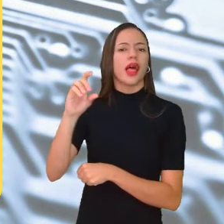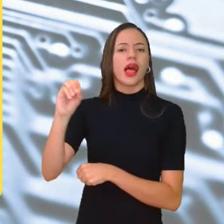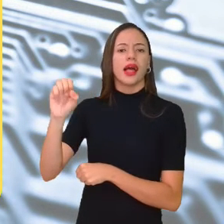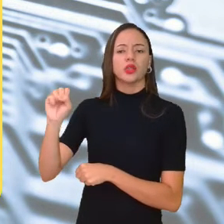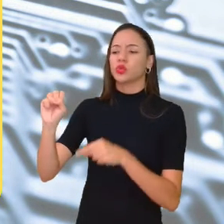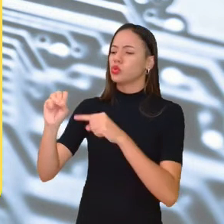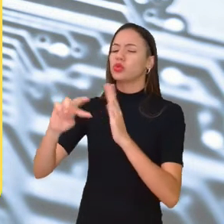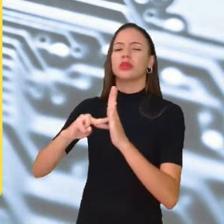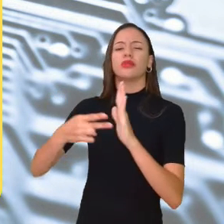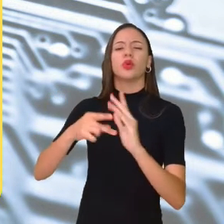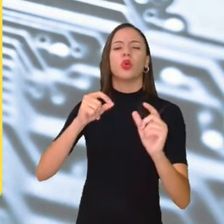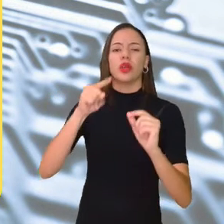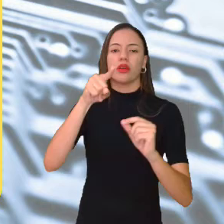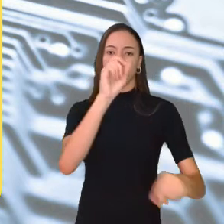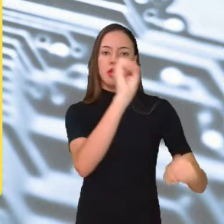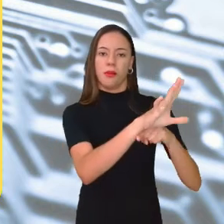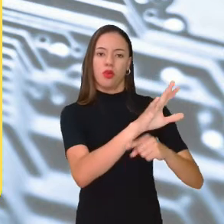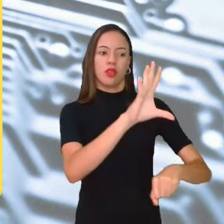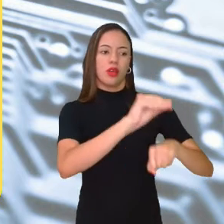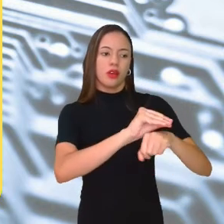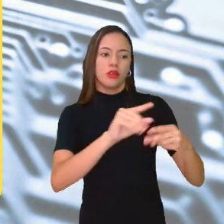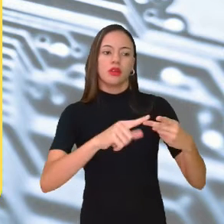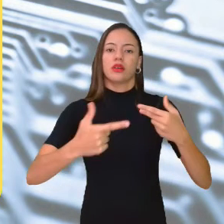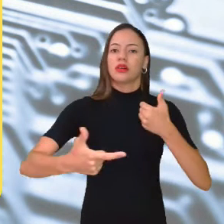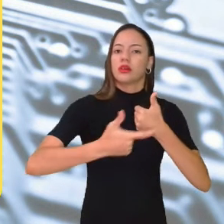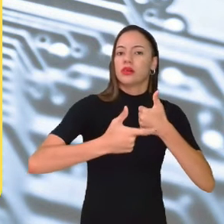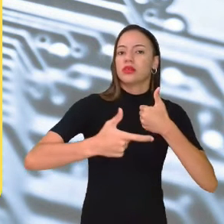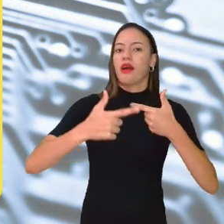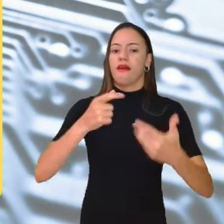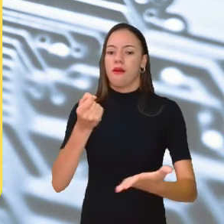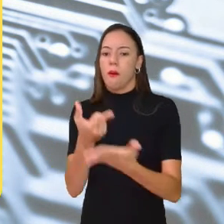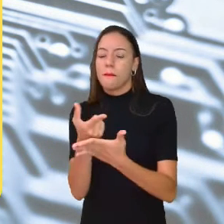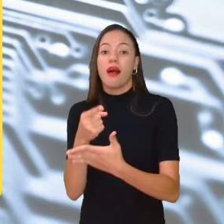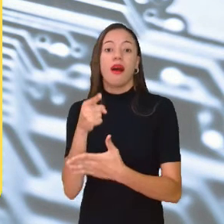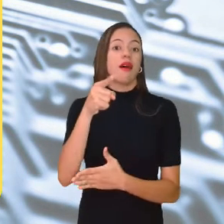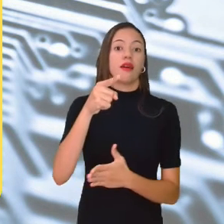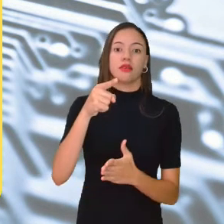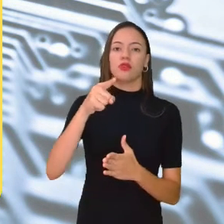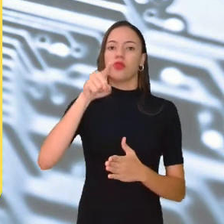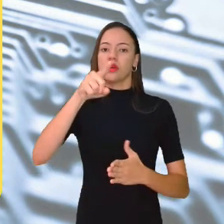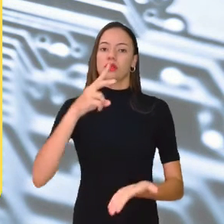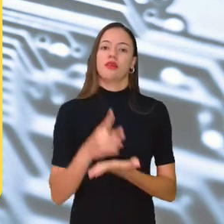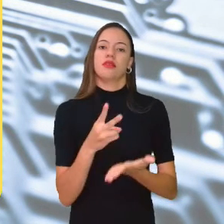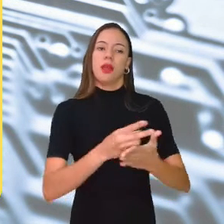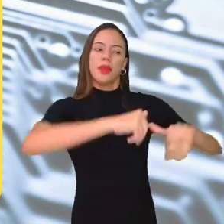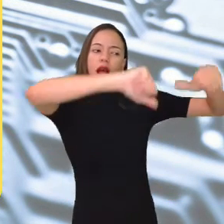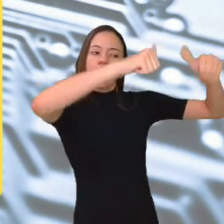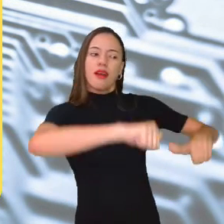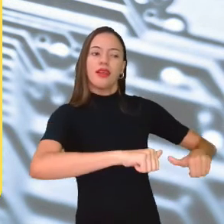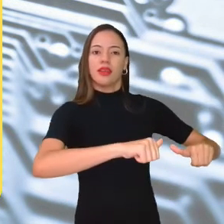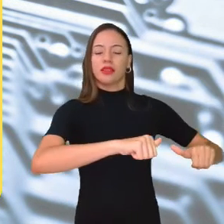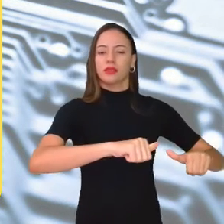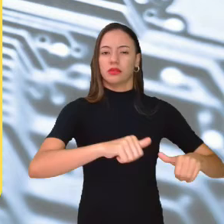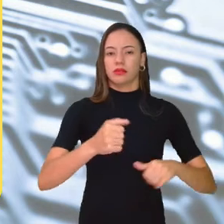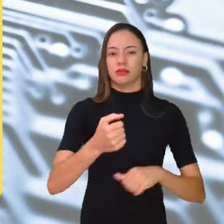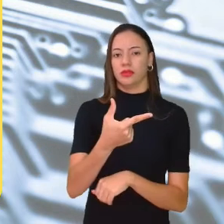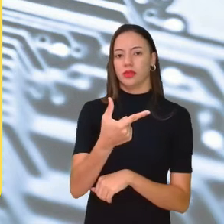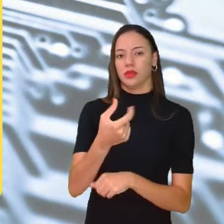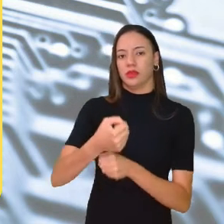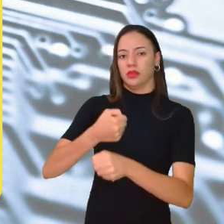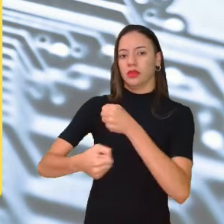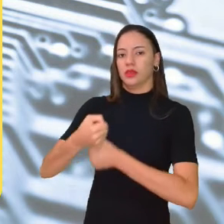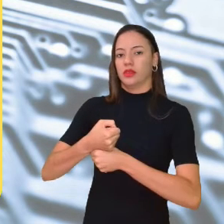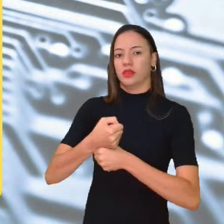foto, é você curtir alguma coisa, é você comprar alguma coisa, você está sendo analisado por aquilo ali. Em 2022,